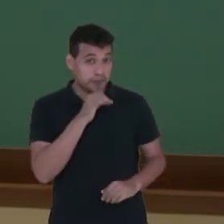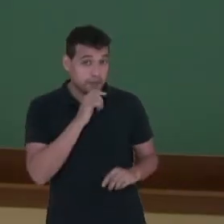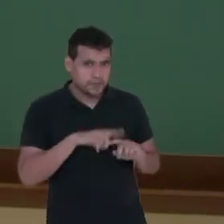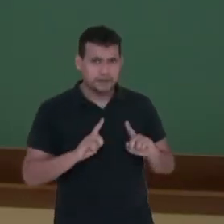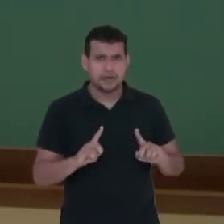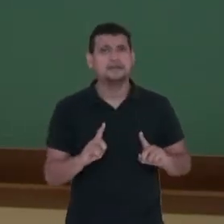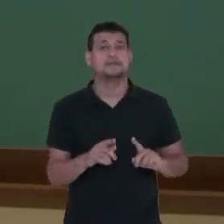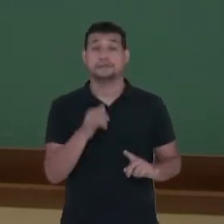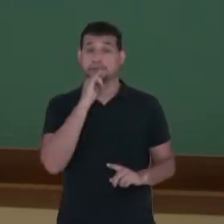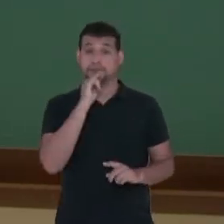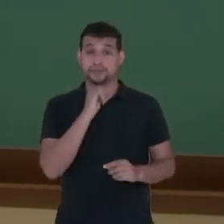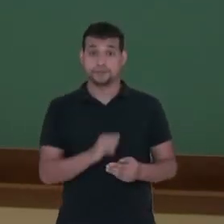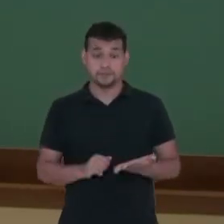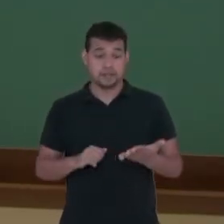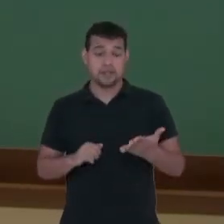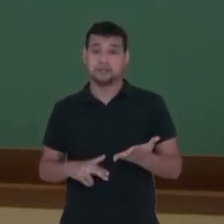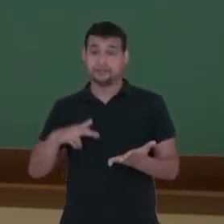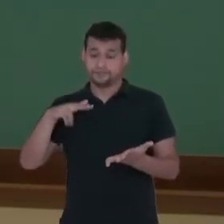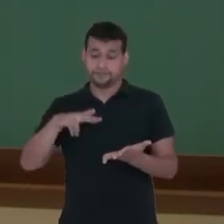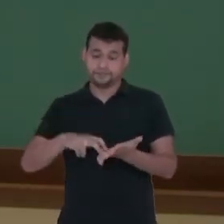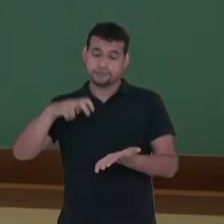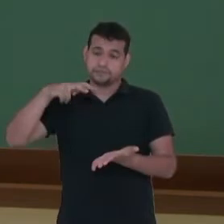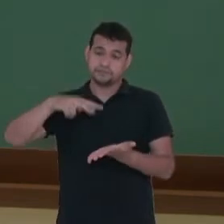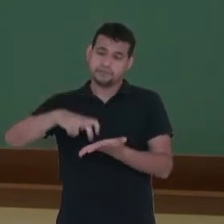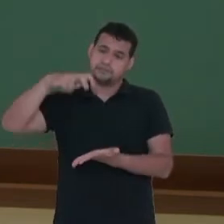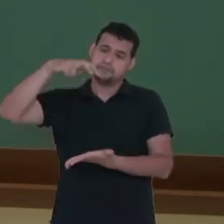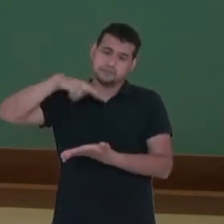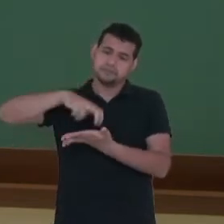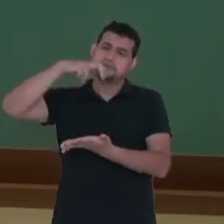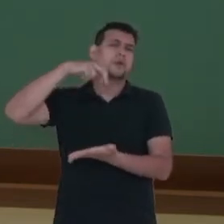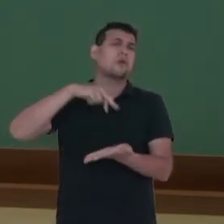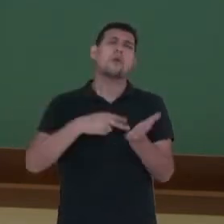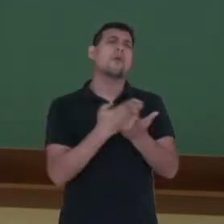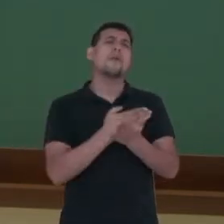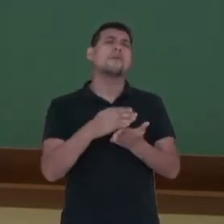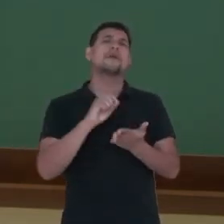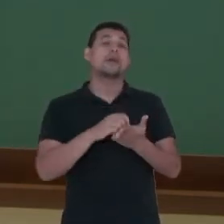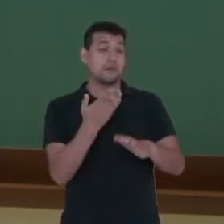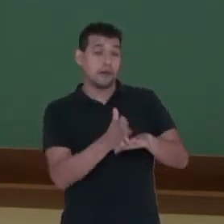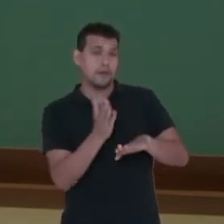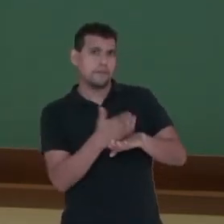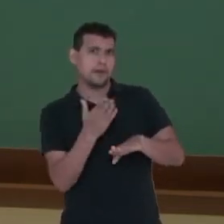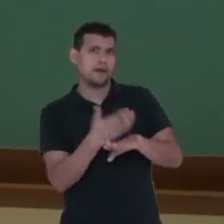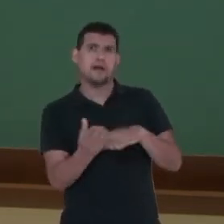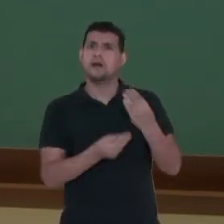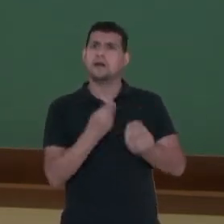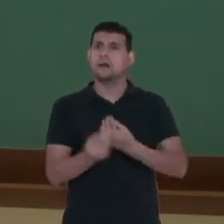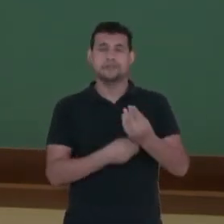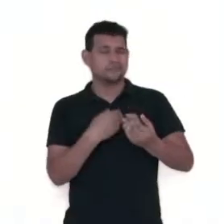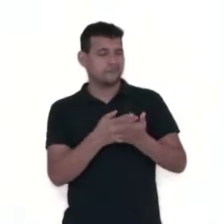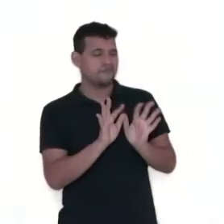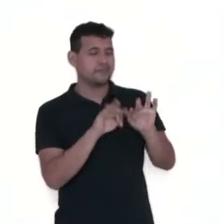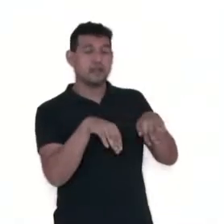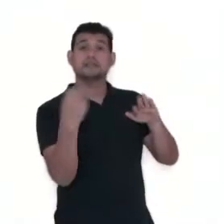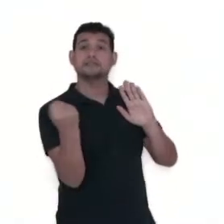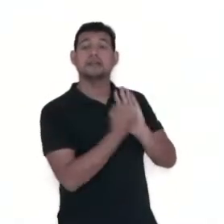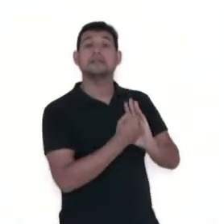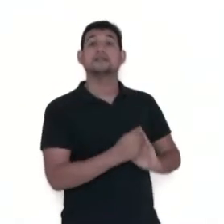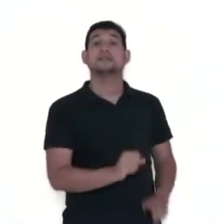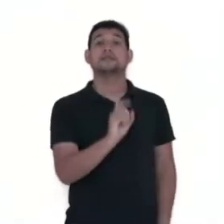Então, o parkour, ele surgiu ali como uma prática no final ali da década